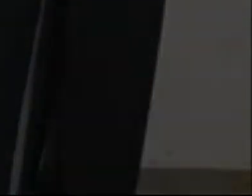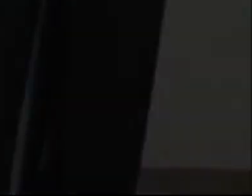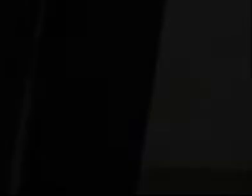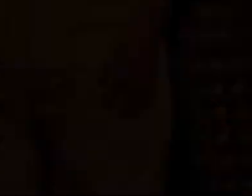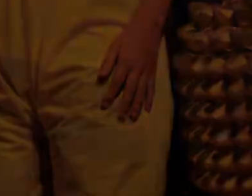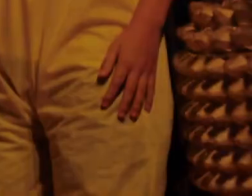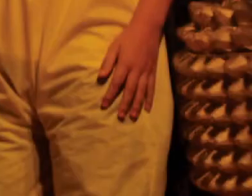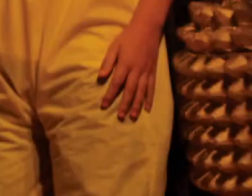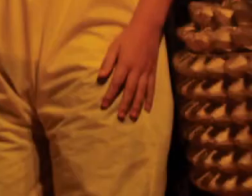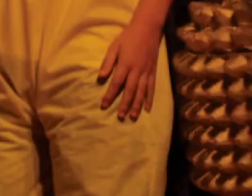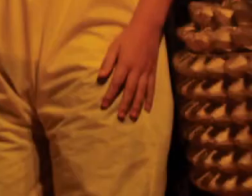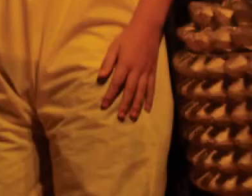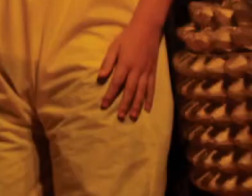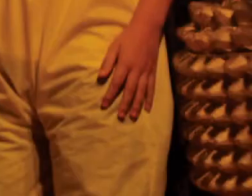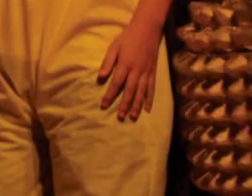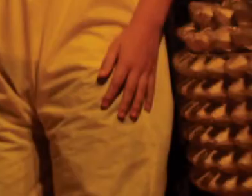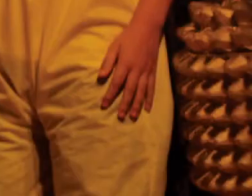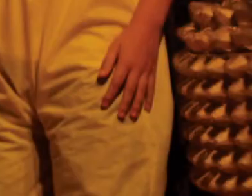deles.